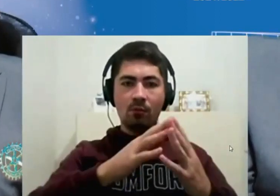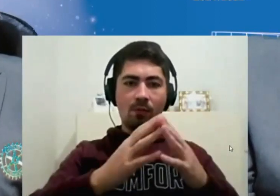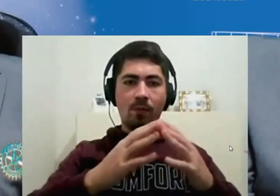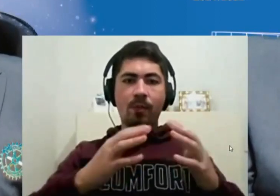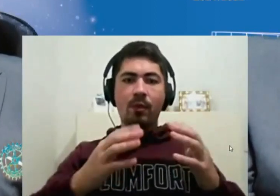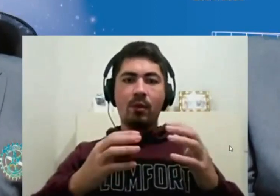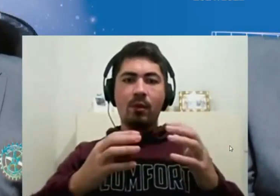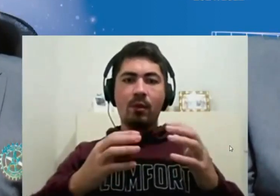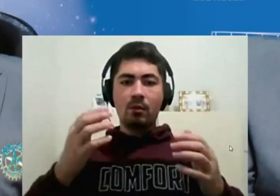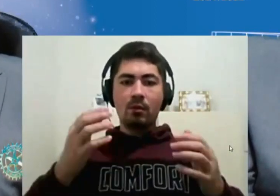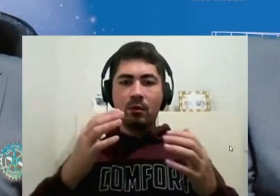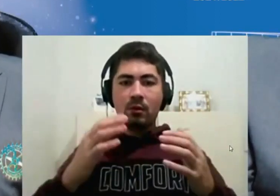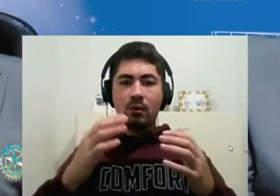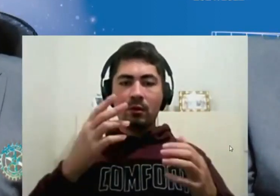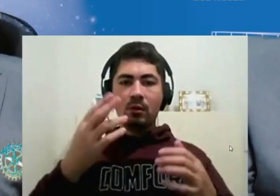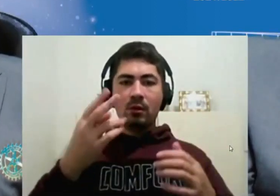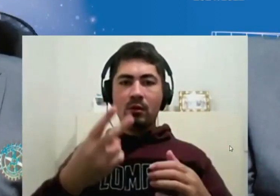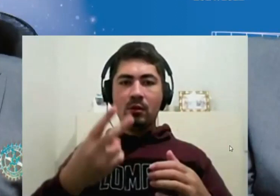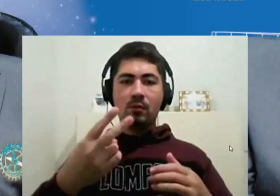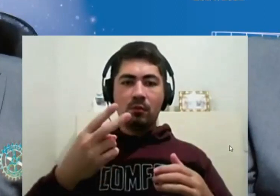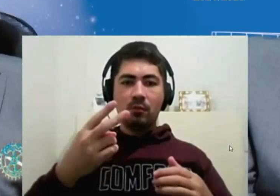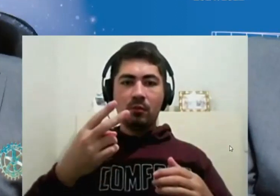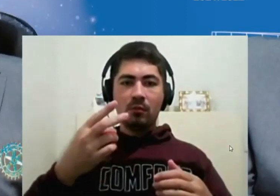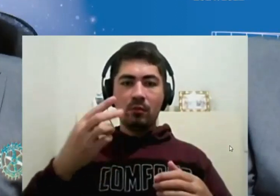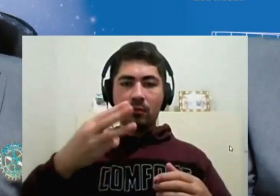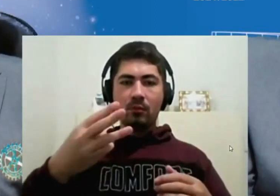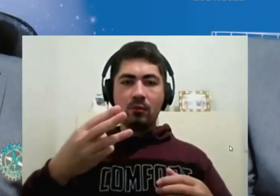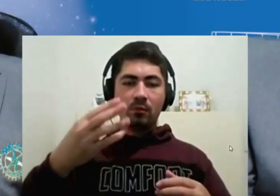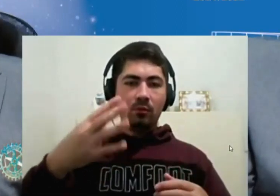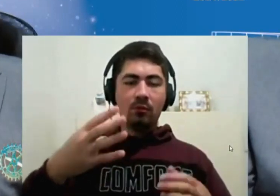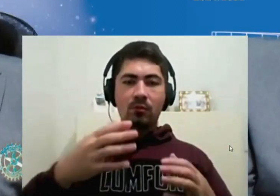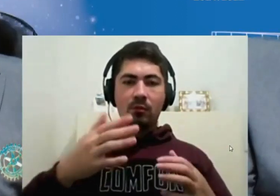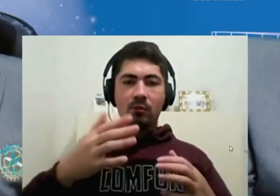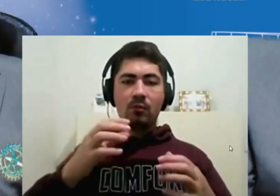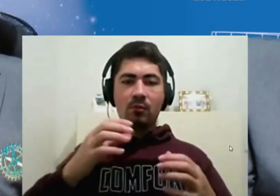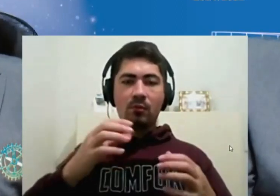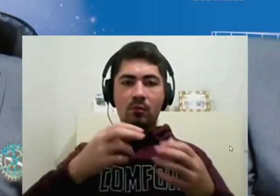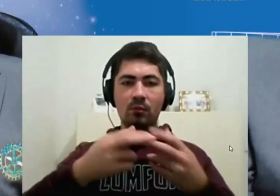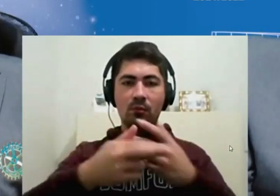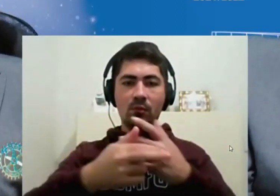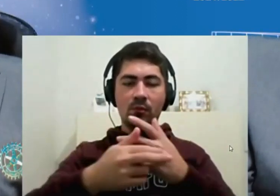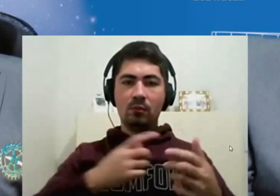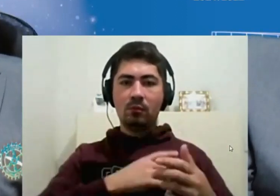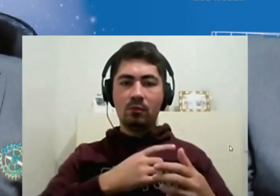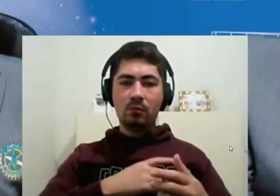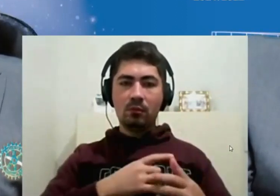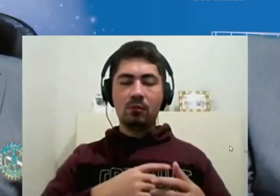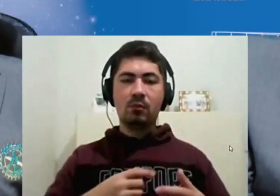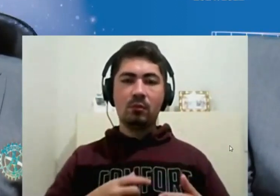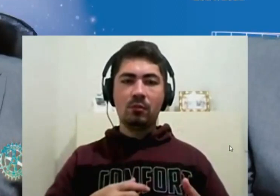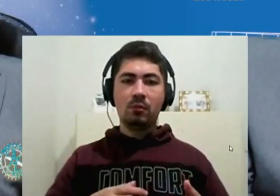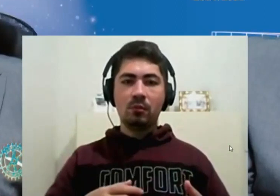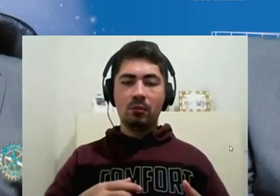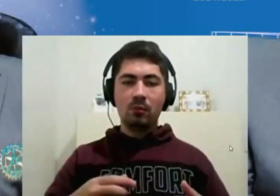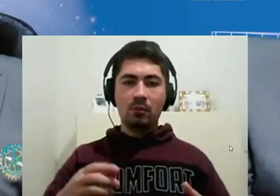a companheira e também líder distrital de capacitação, Sônia Taube Lineiro, e o